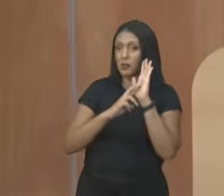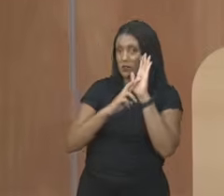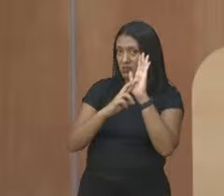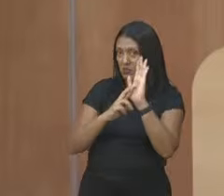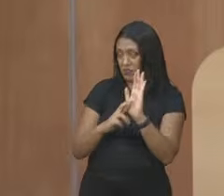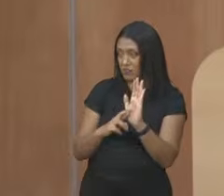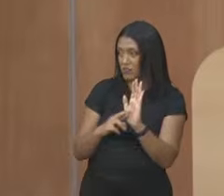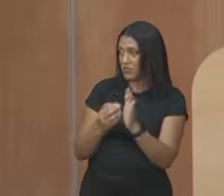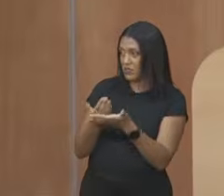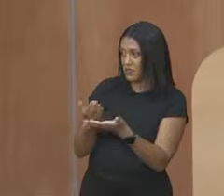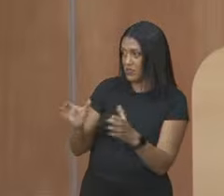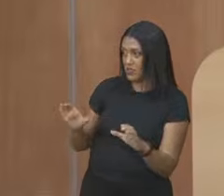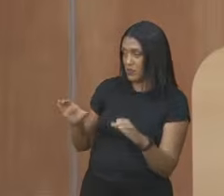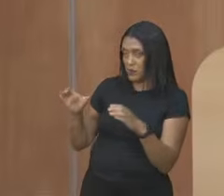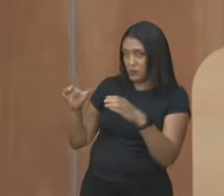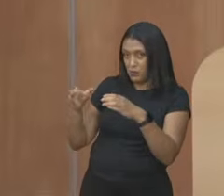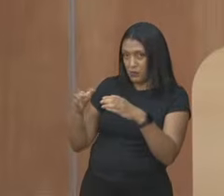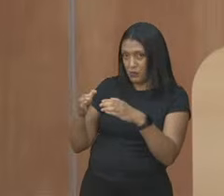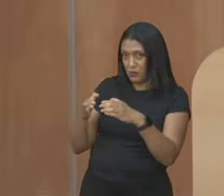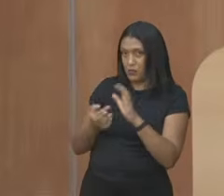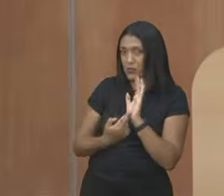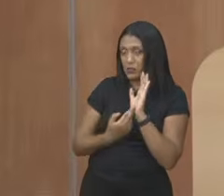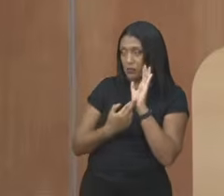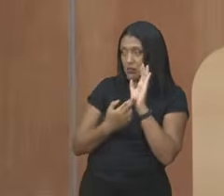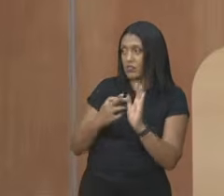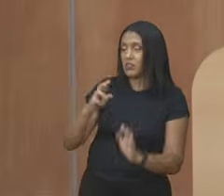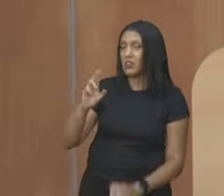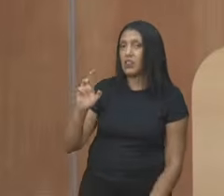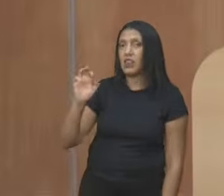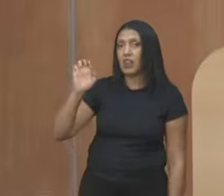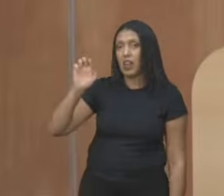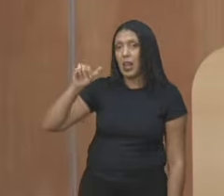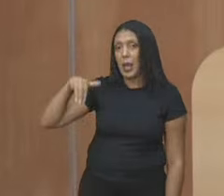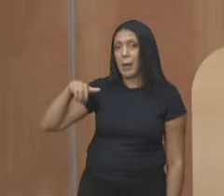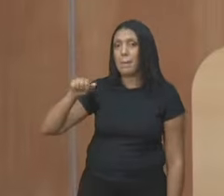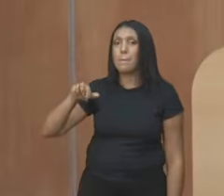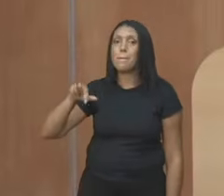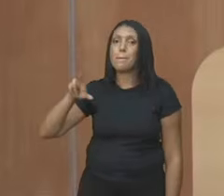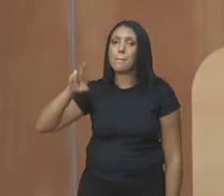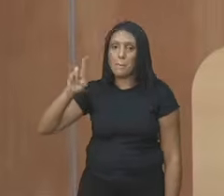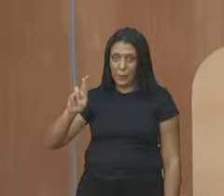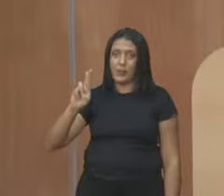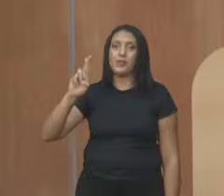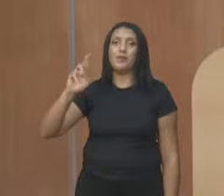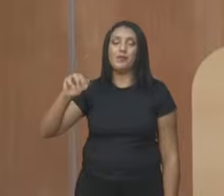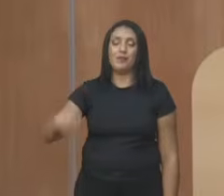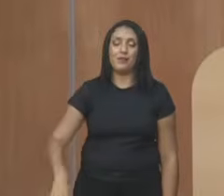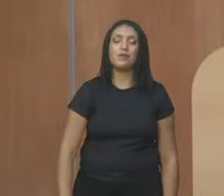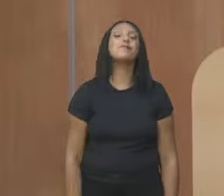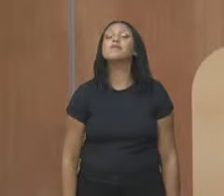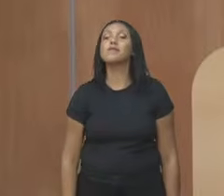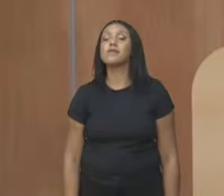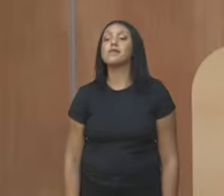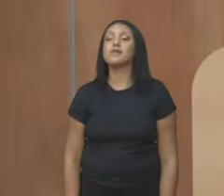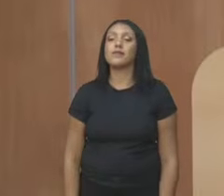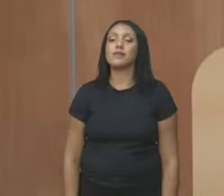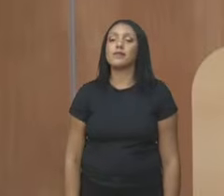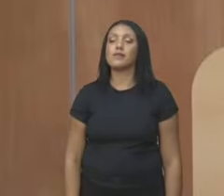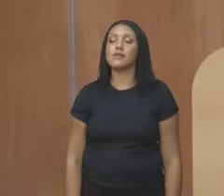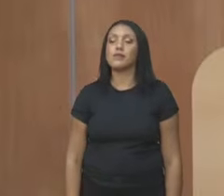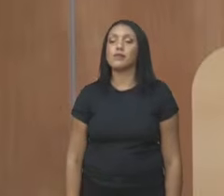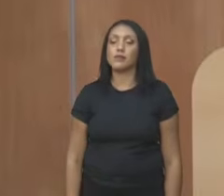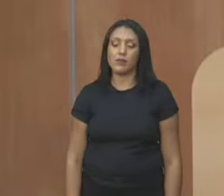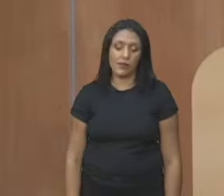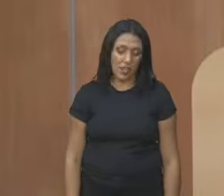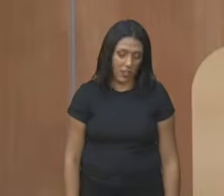assim, Associação RIMAR Jacareí Brasil, né? Jacareí no meio